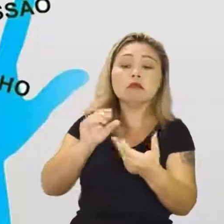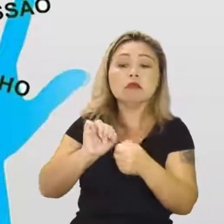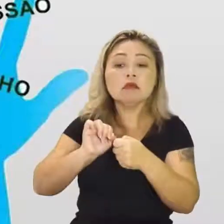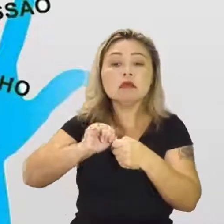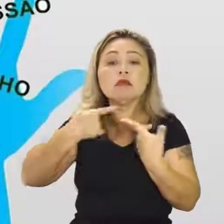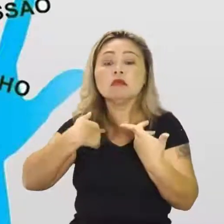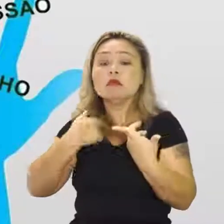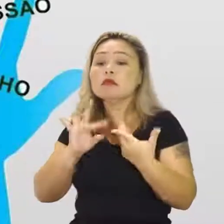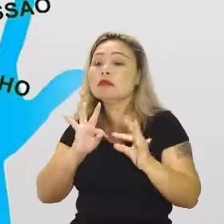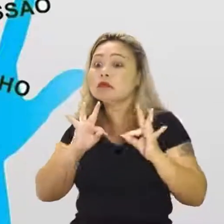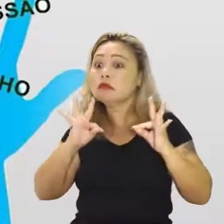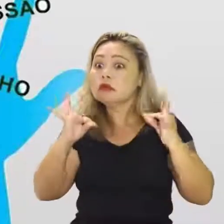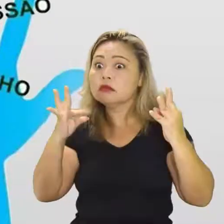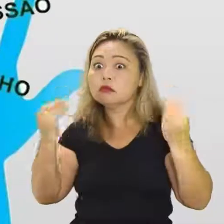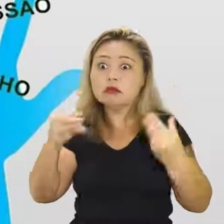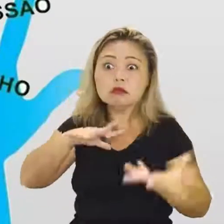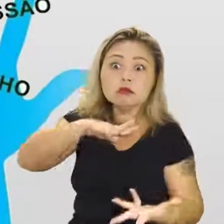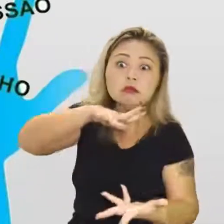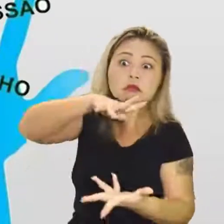direito universal